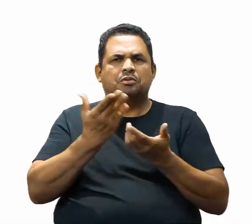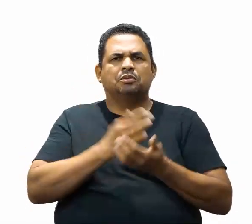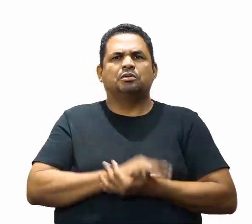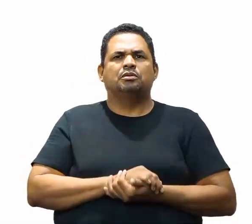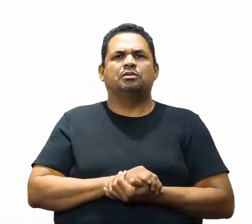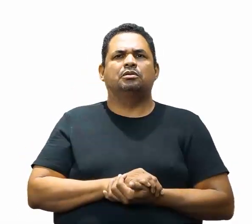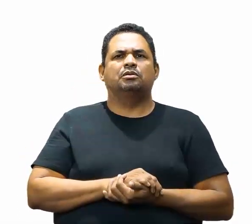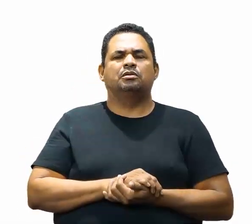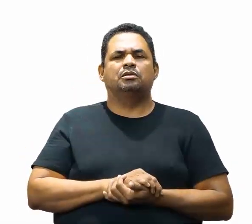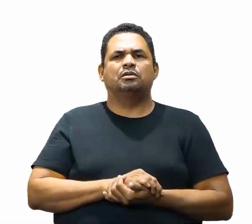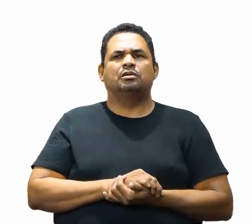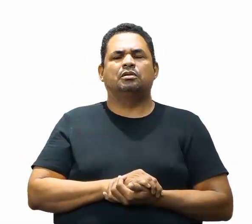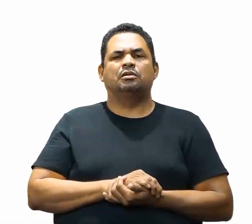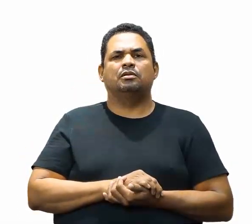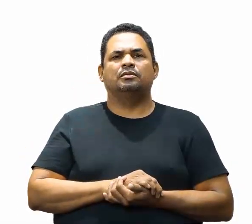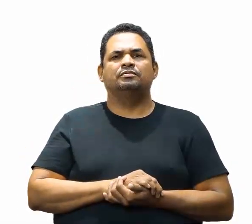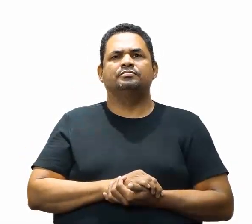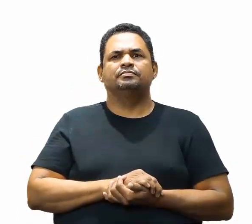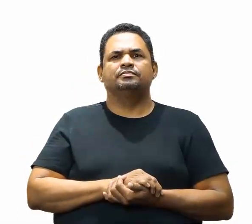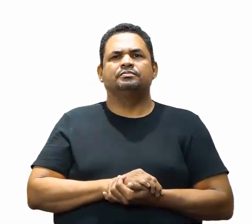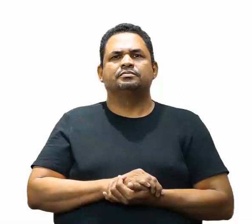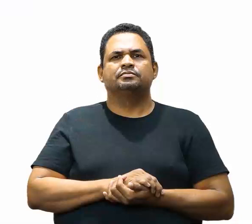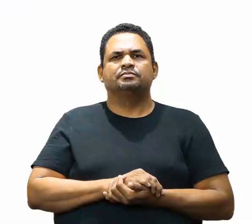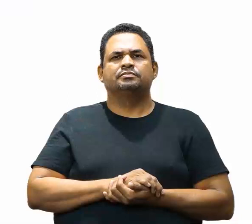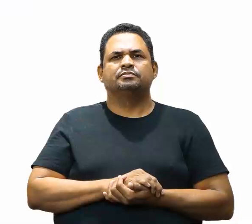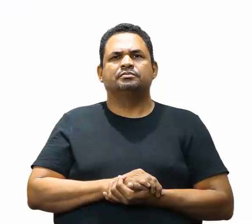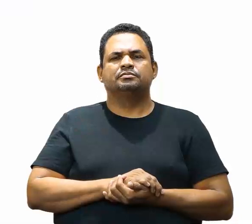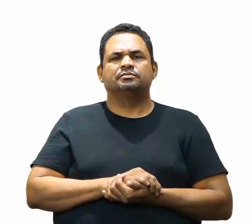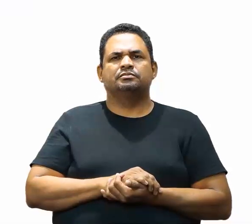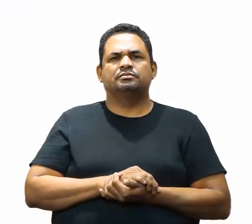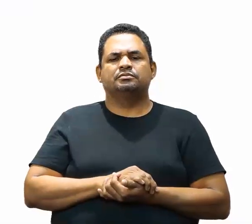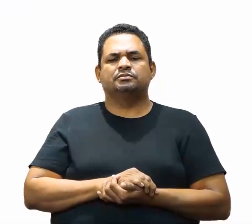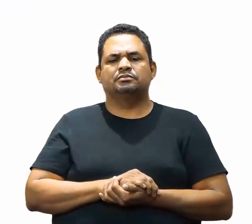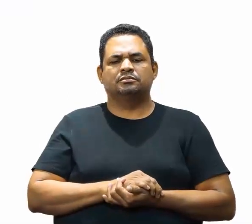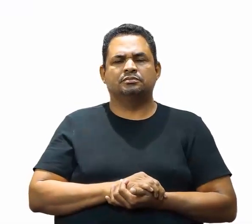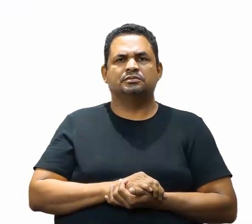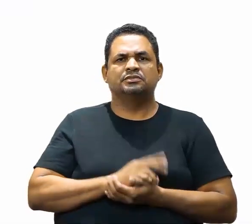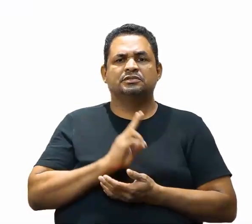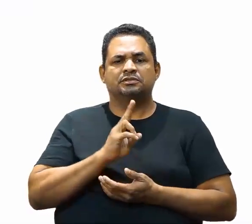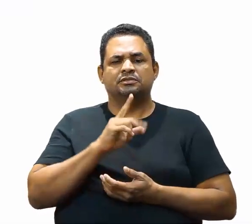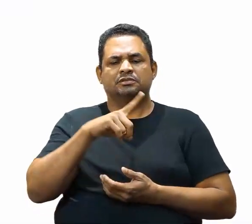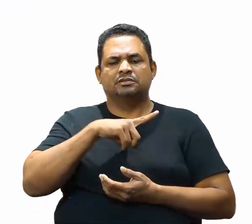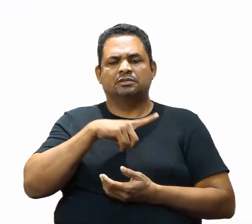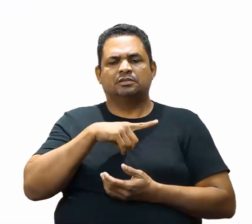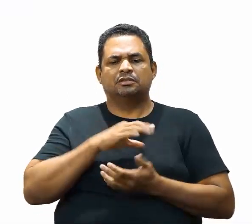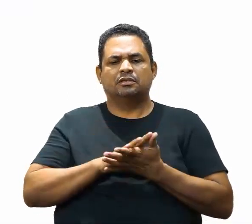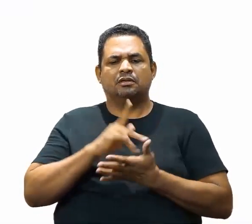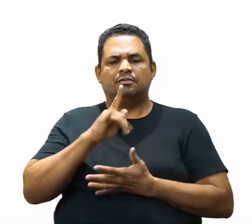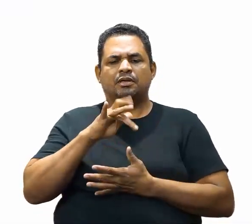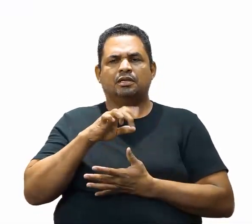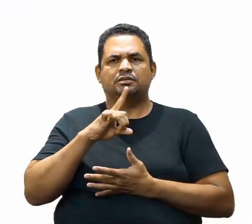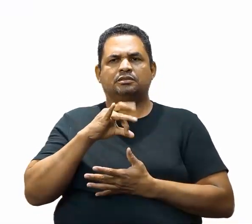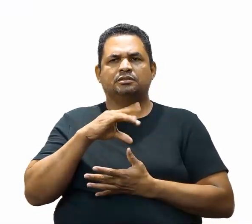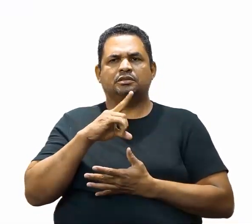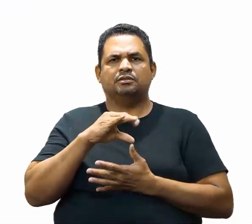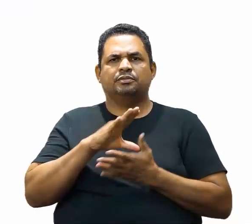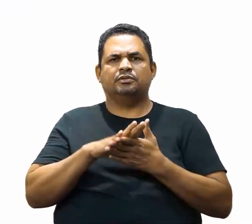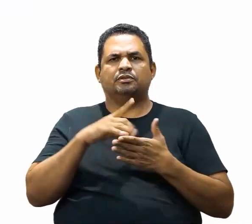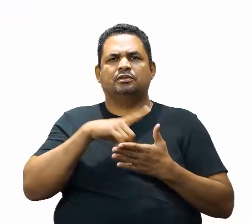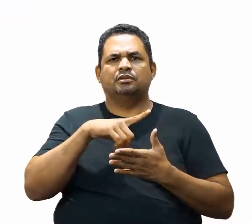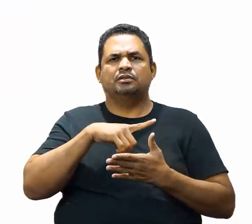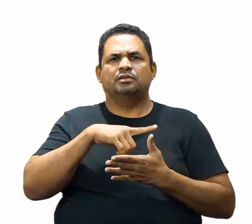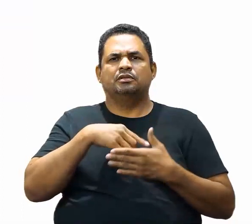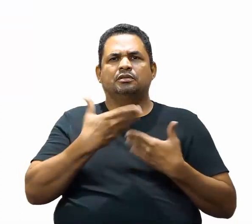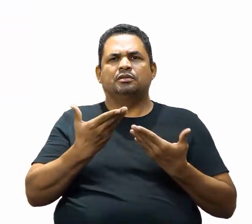atrás de você. Lo lejos que, lembrando que tem sempre o quezinho. E no particípio, mira lo roto que está